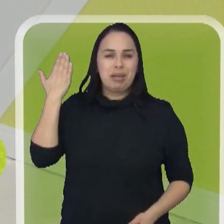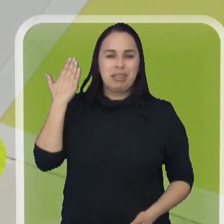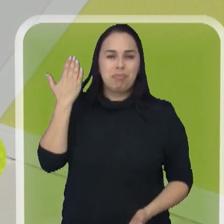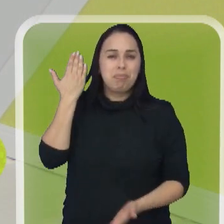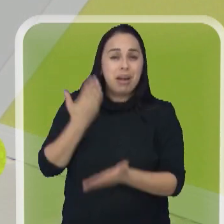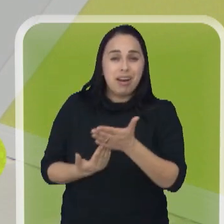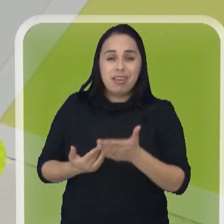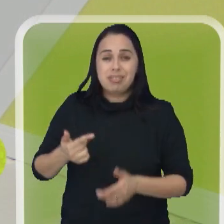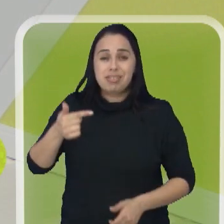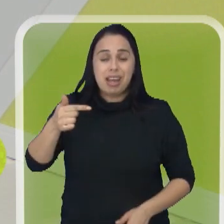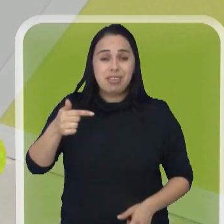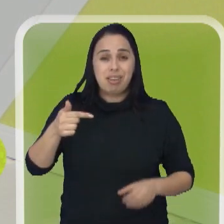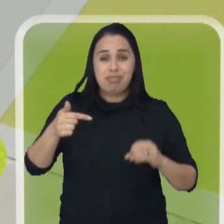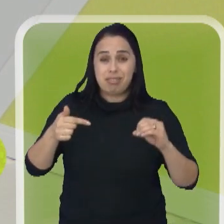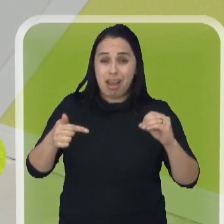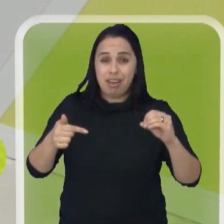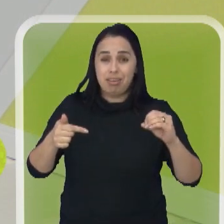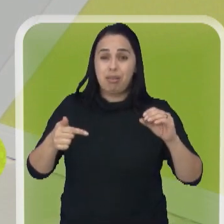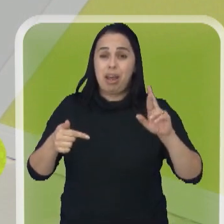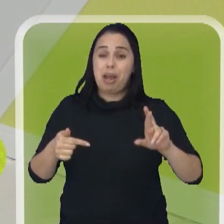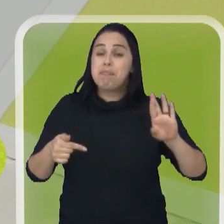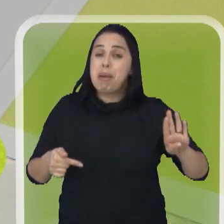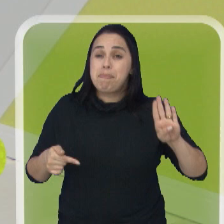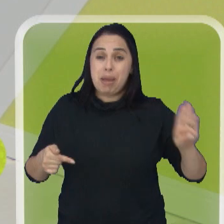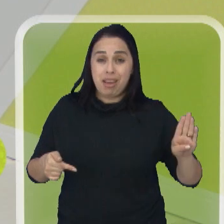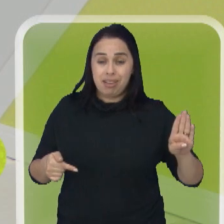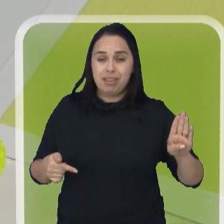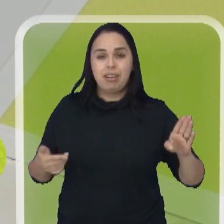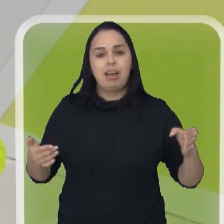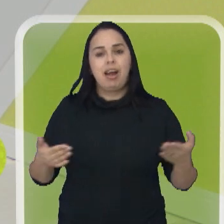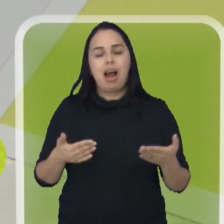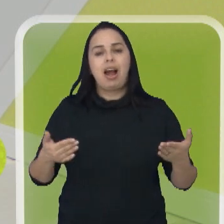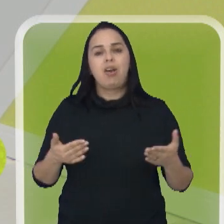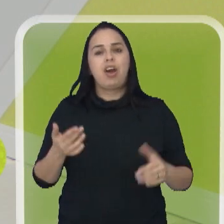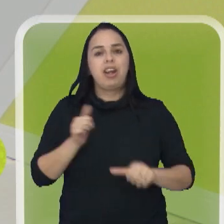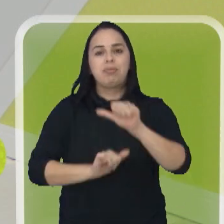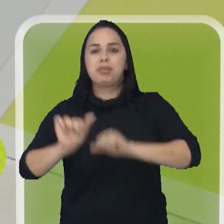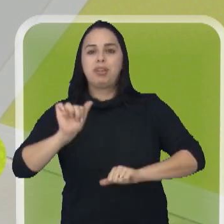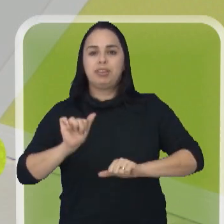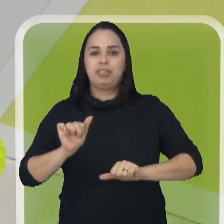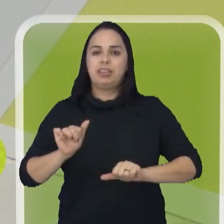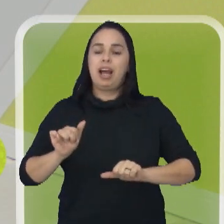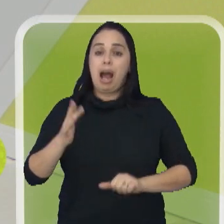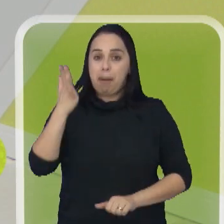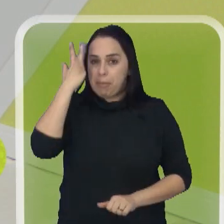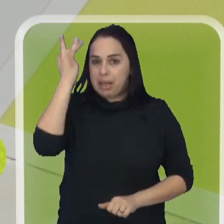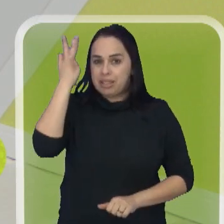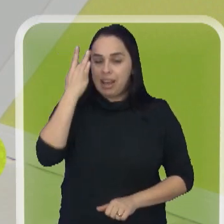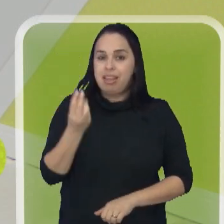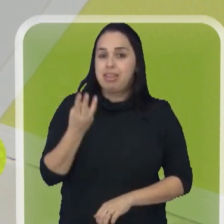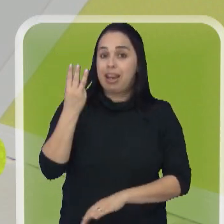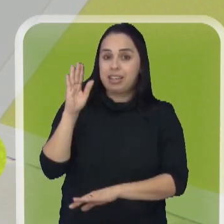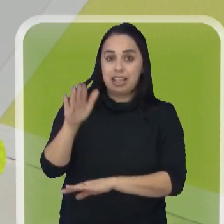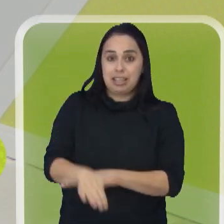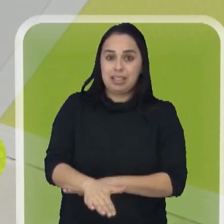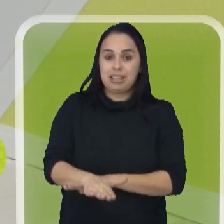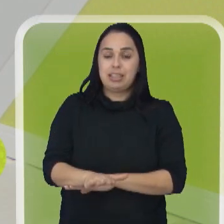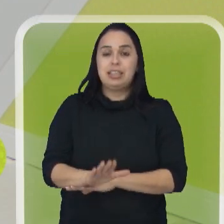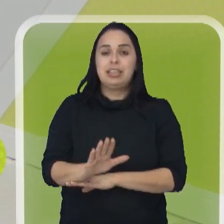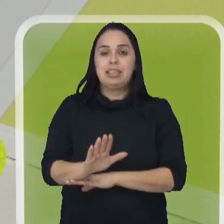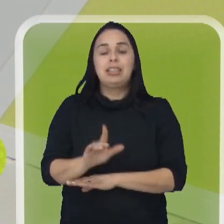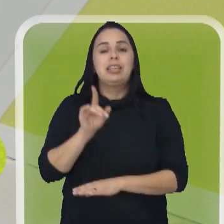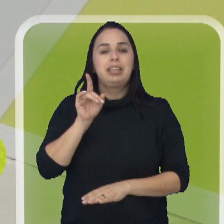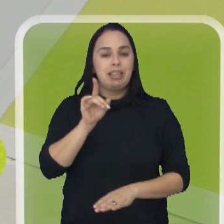por 7-0 para o Red Bull Bragantino. A partida entre Crespon e São José é amanhã, 3 da tarde, no estádio